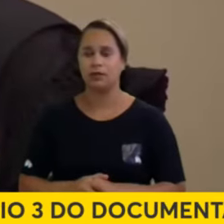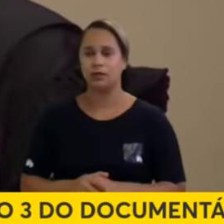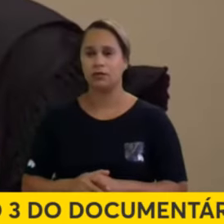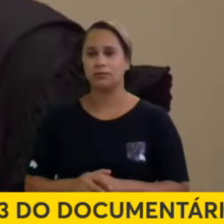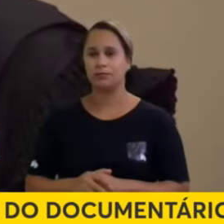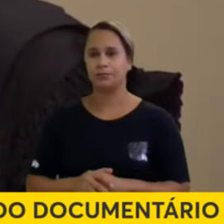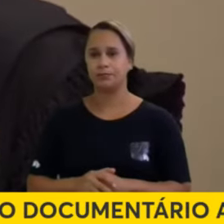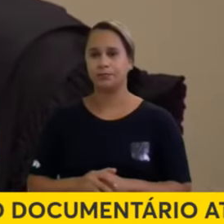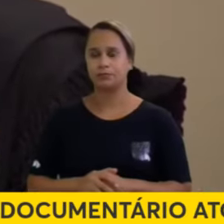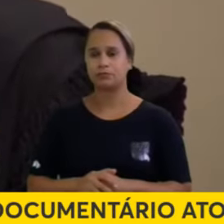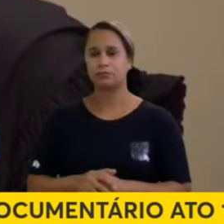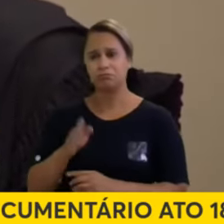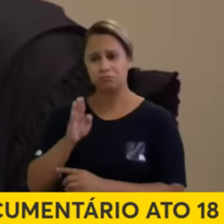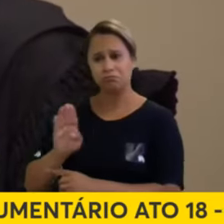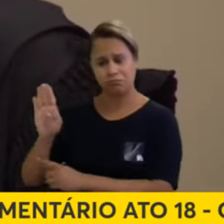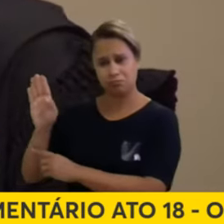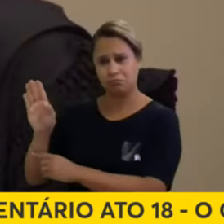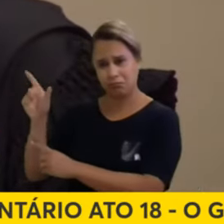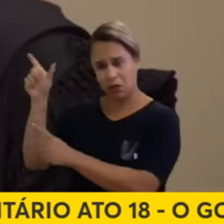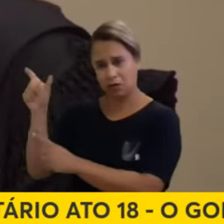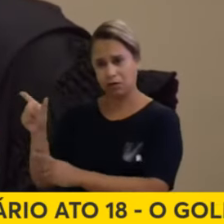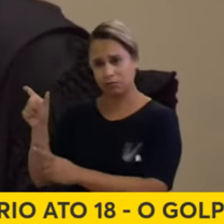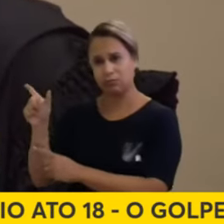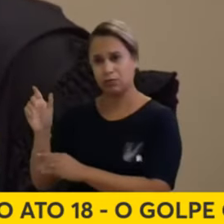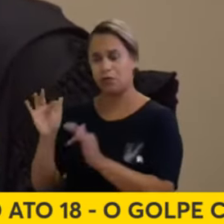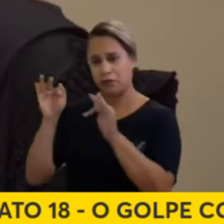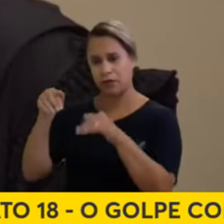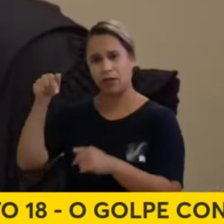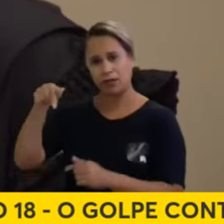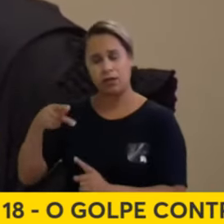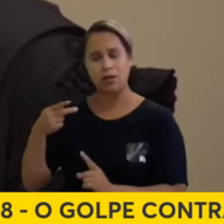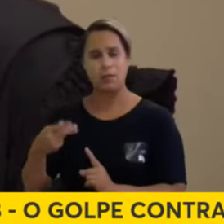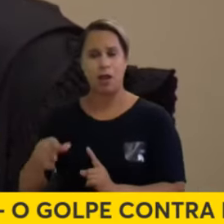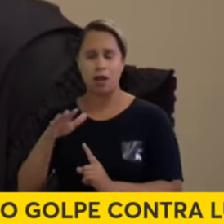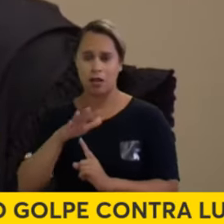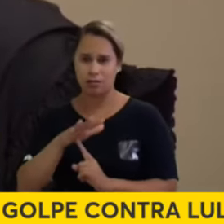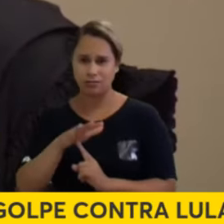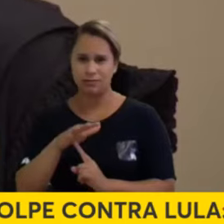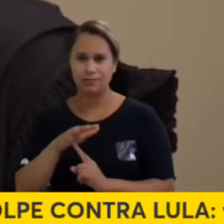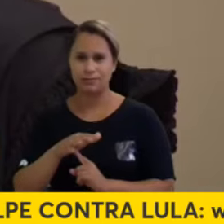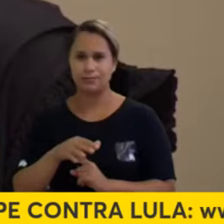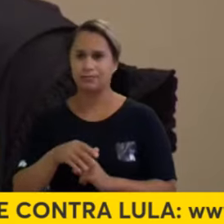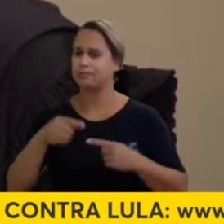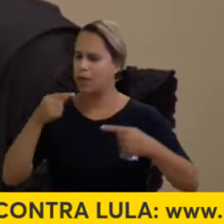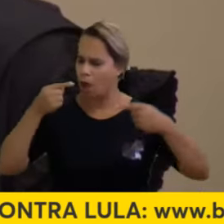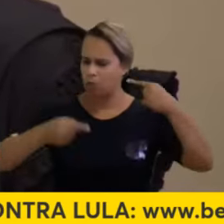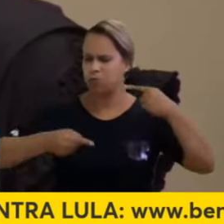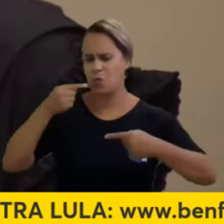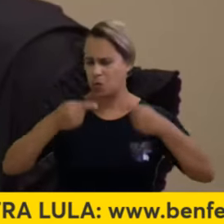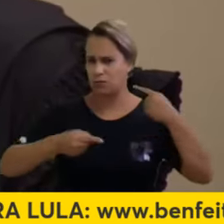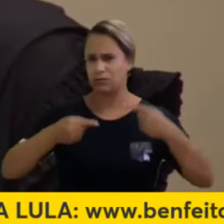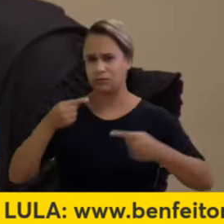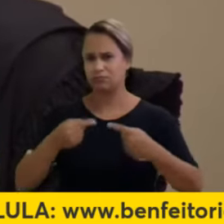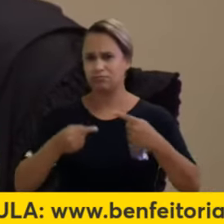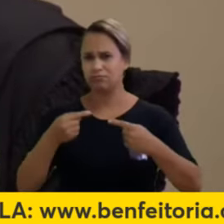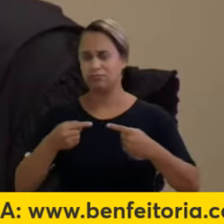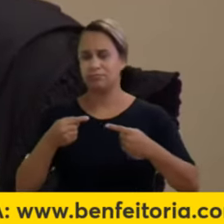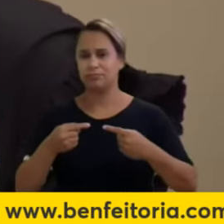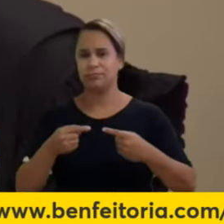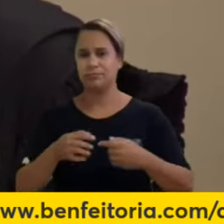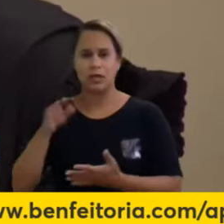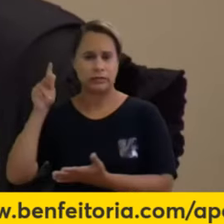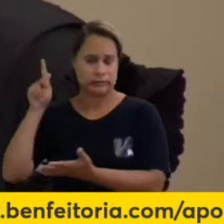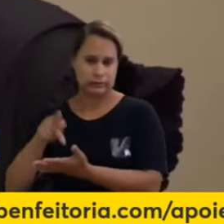Paraná não se pode perder de vista que faz parte do jogo político os acertos e contatos visando determinada candidatura aos quais